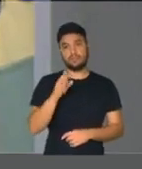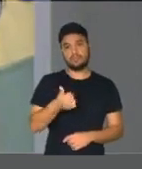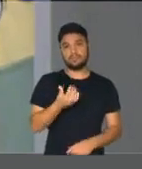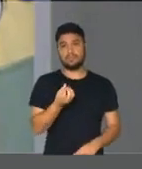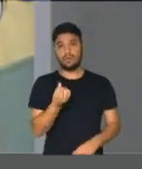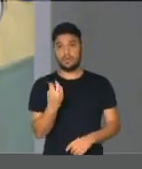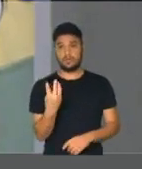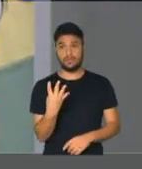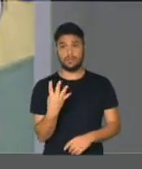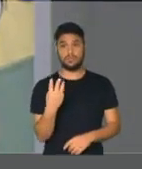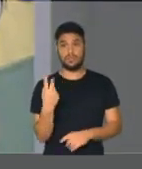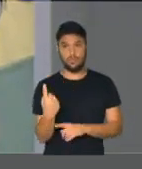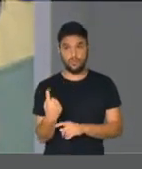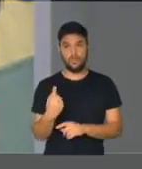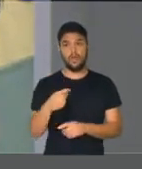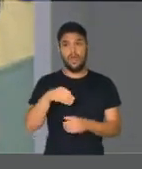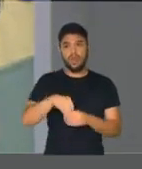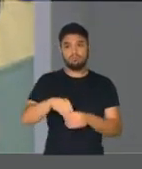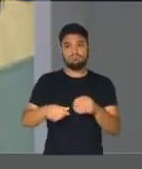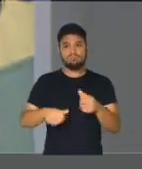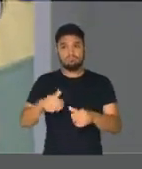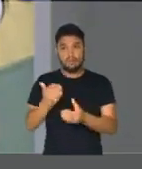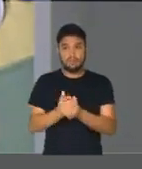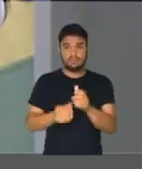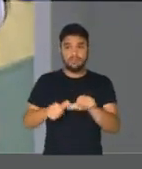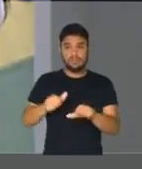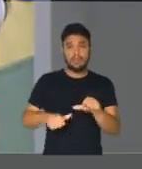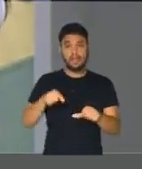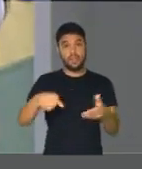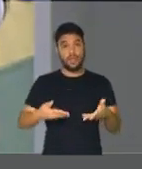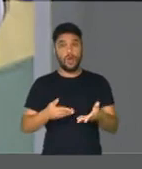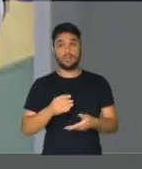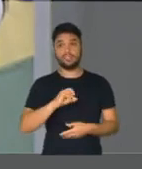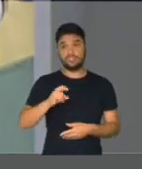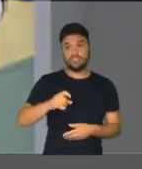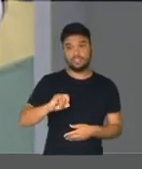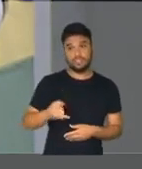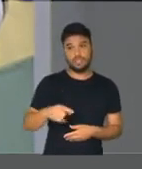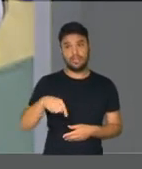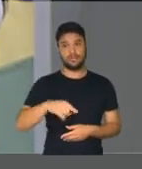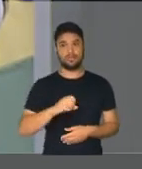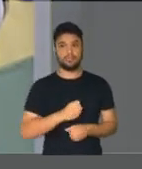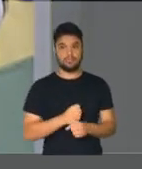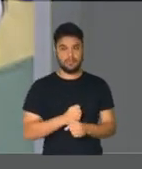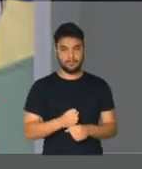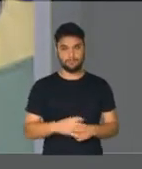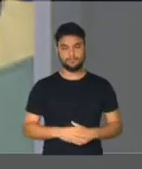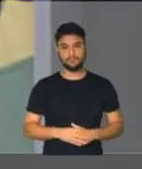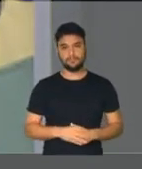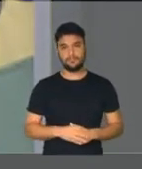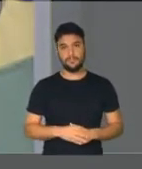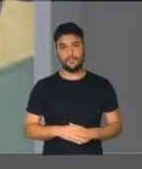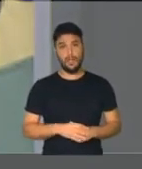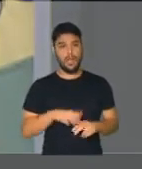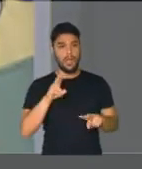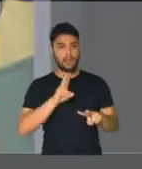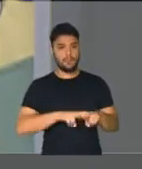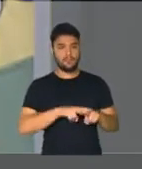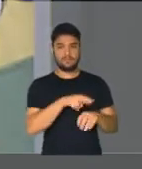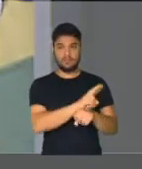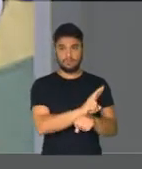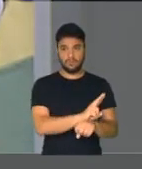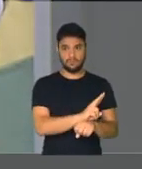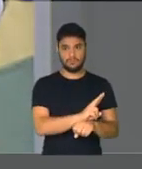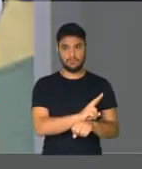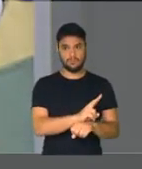143.641, julgados em fevereiro deste ano. Determinar substituição da prisão preventiva pelo domiciliar,